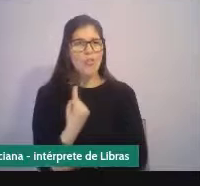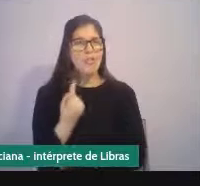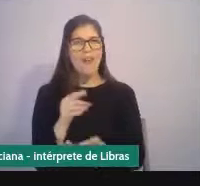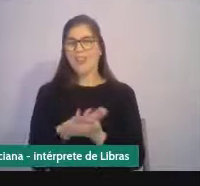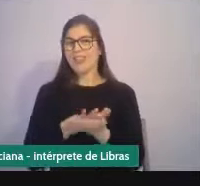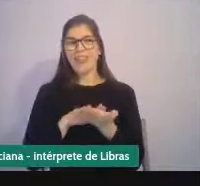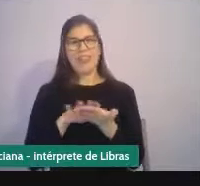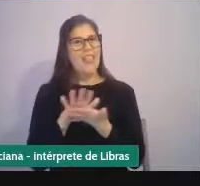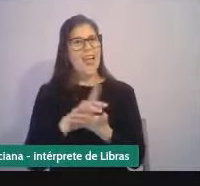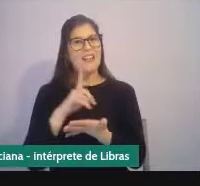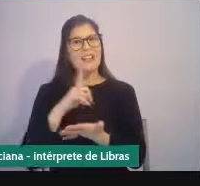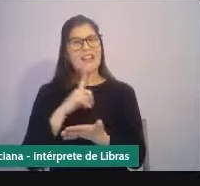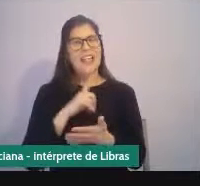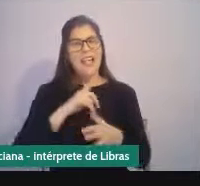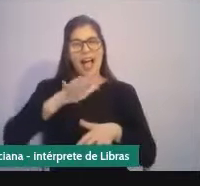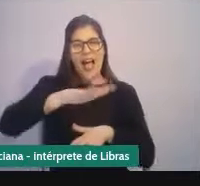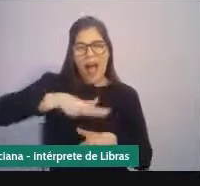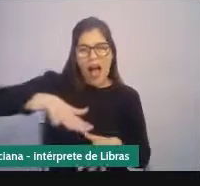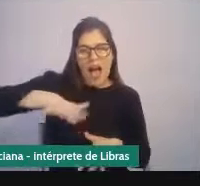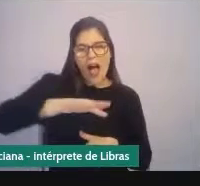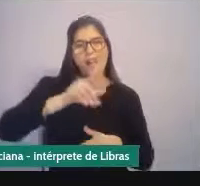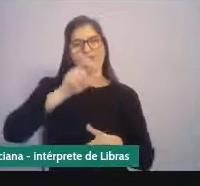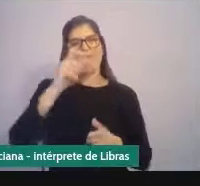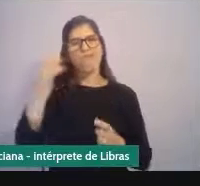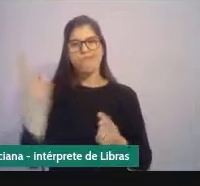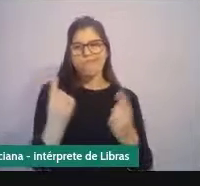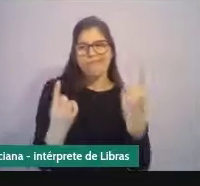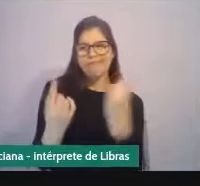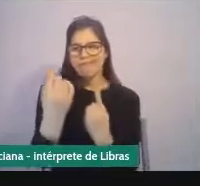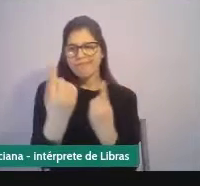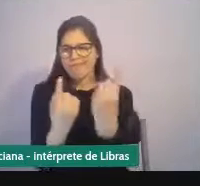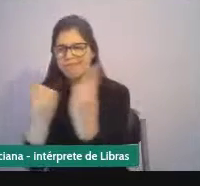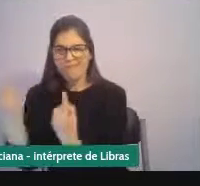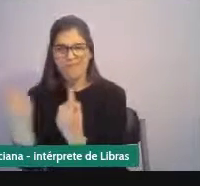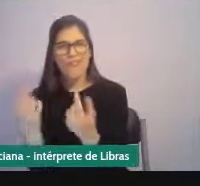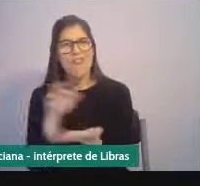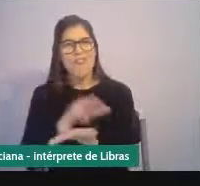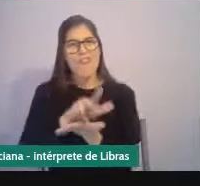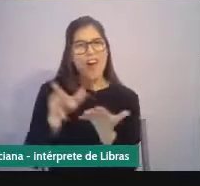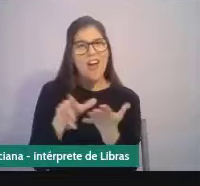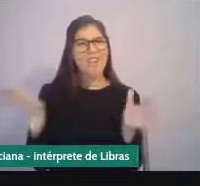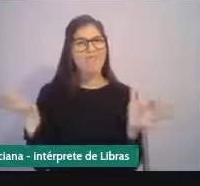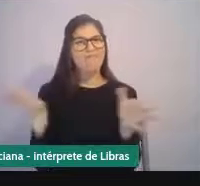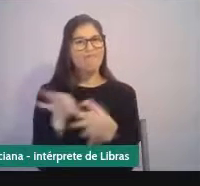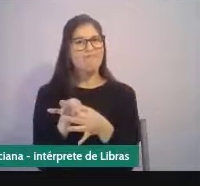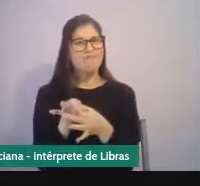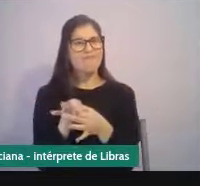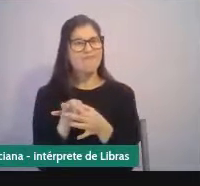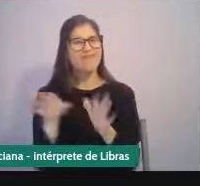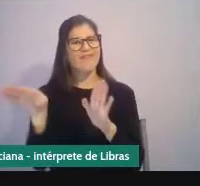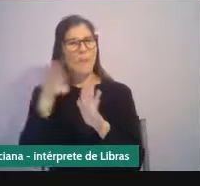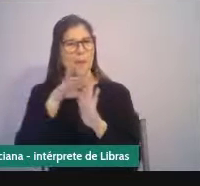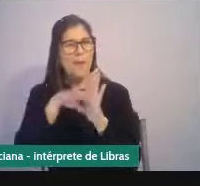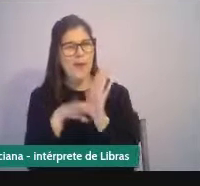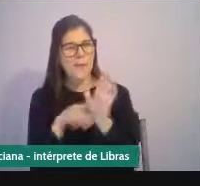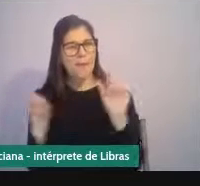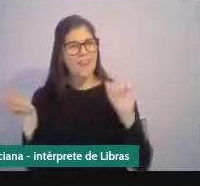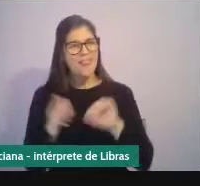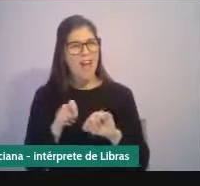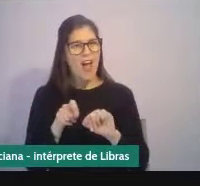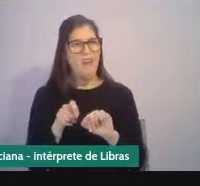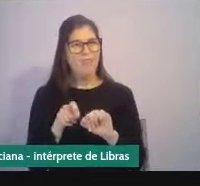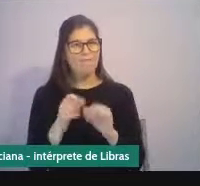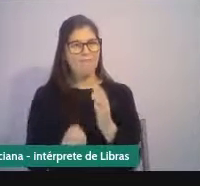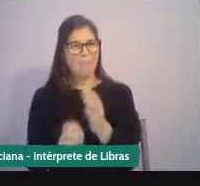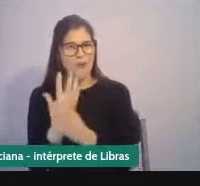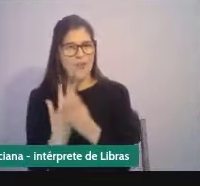pessoas que atuam na minha área e que estão também imbuídas, né, nesse processo aí de produzir